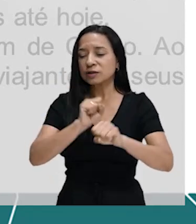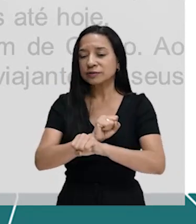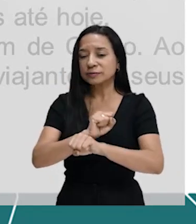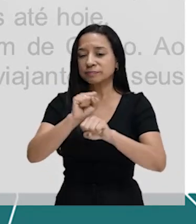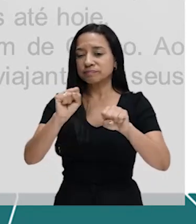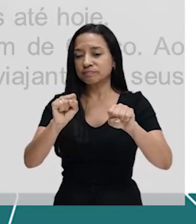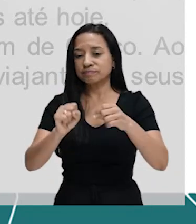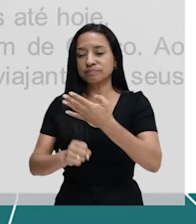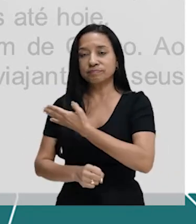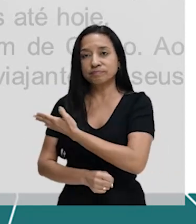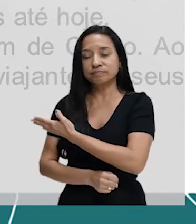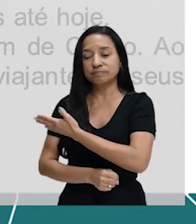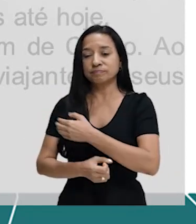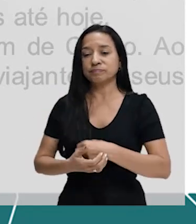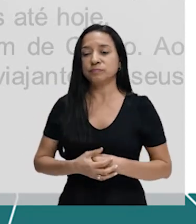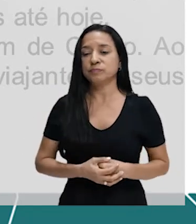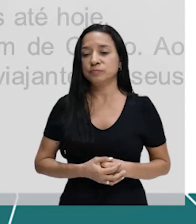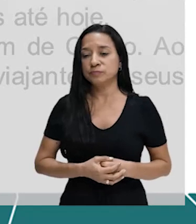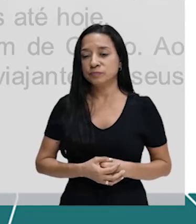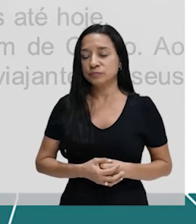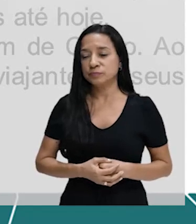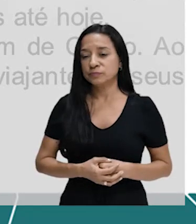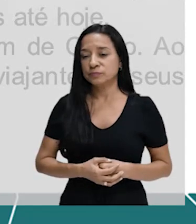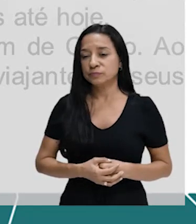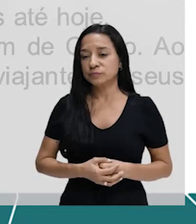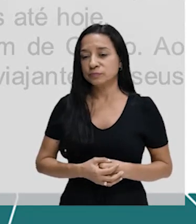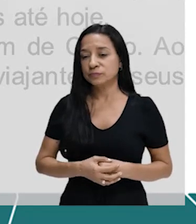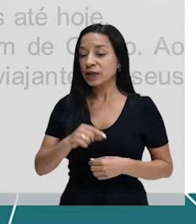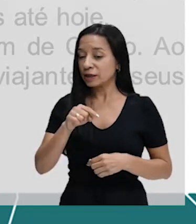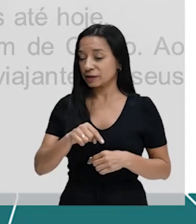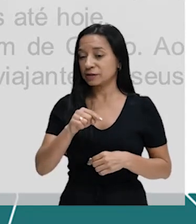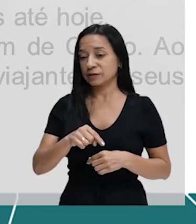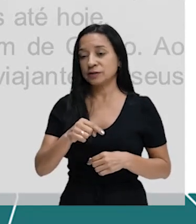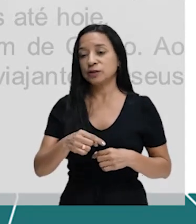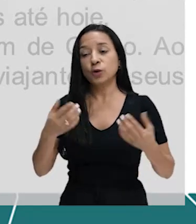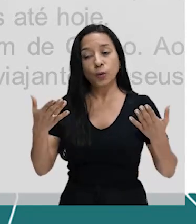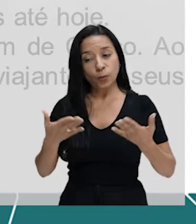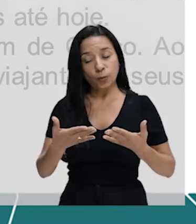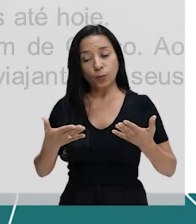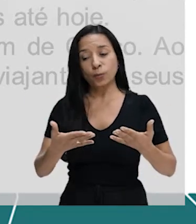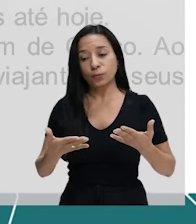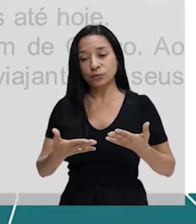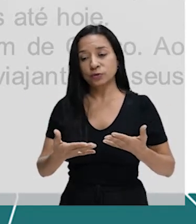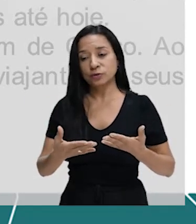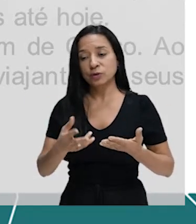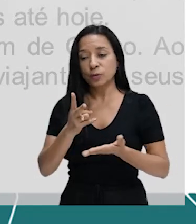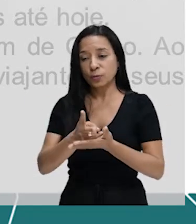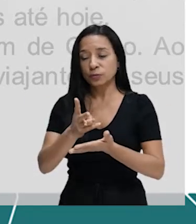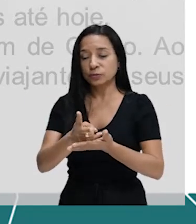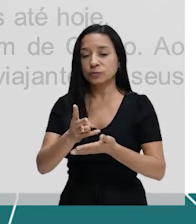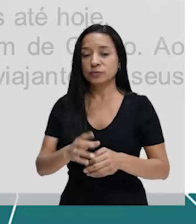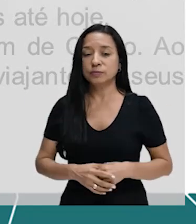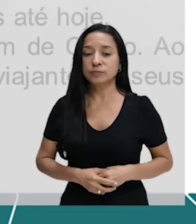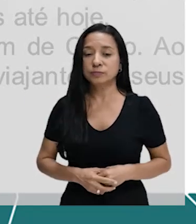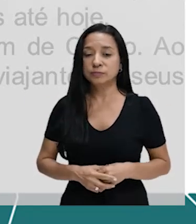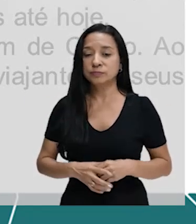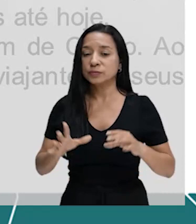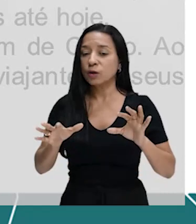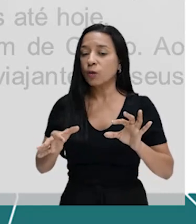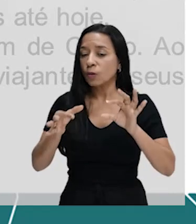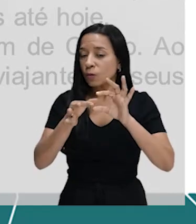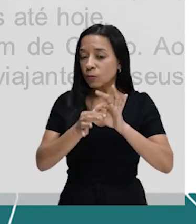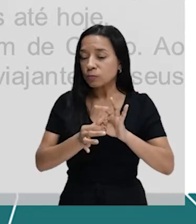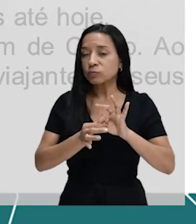de Sacsayhuamán, cujas ruínas são visíveis até hoje. Para unificar